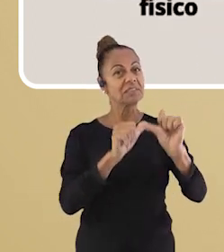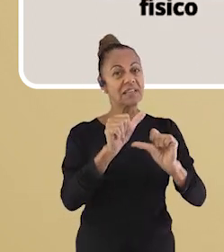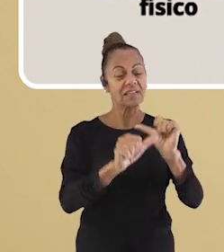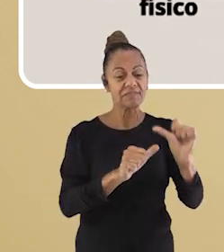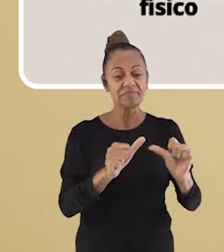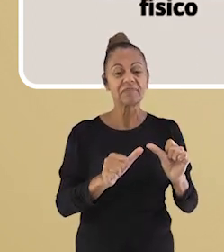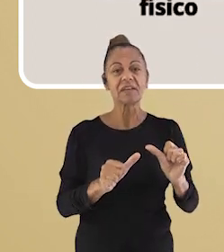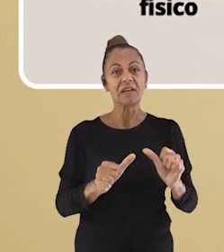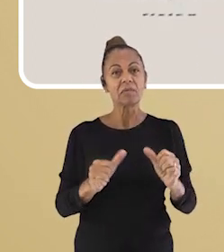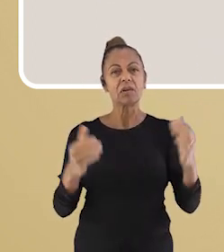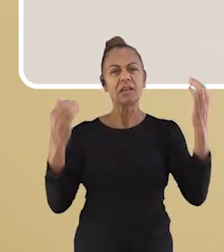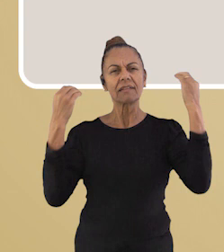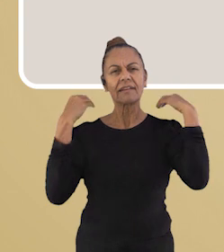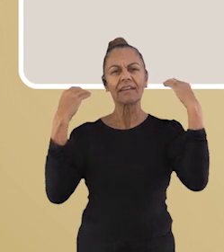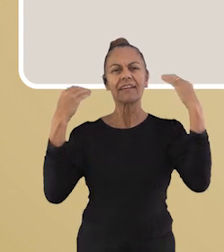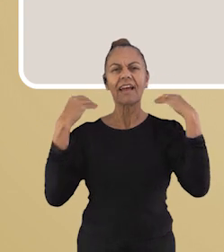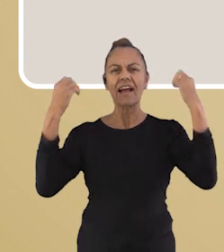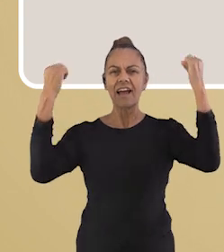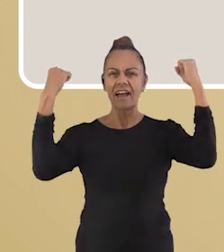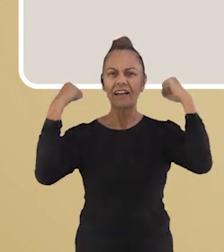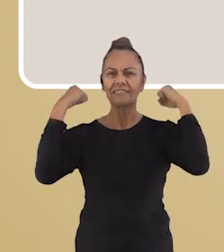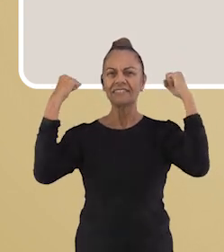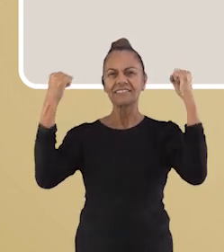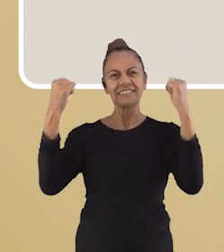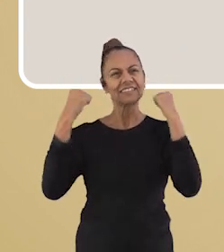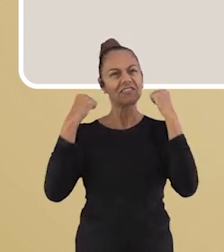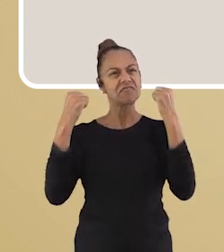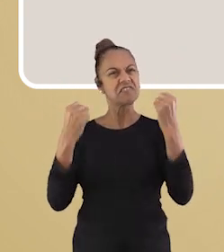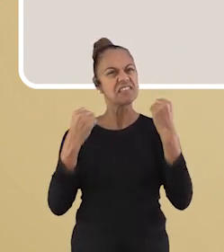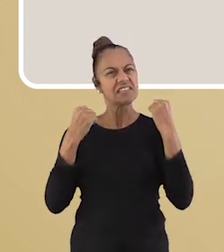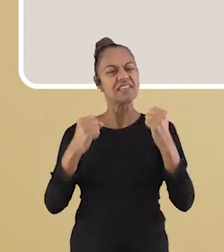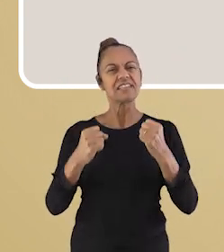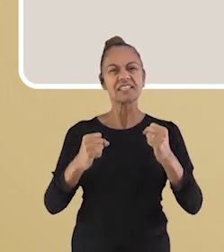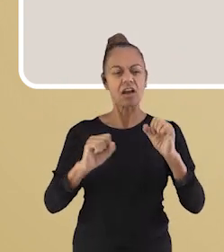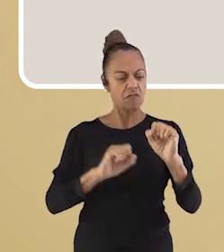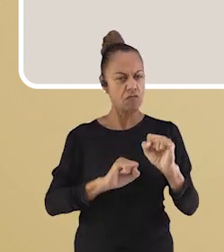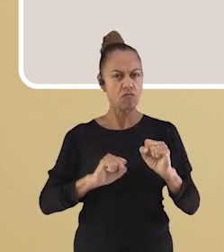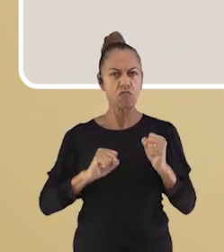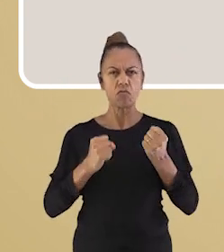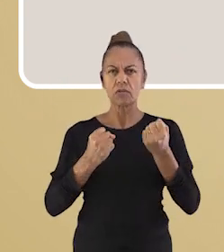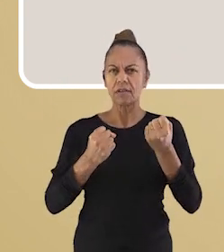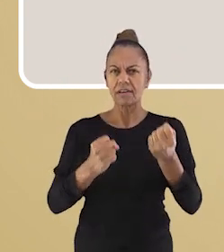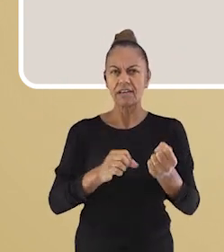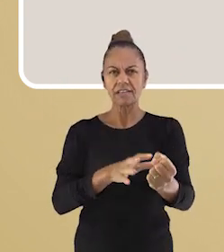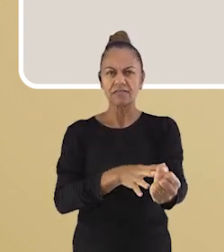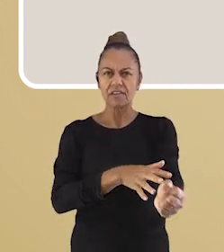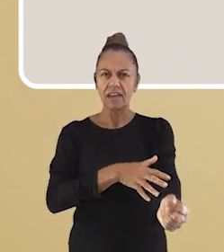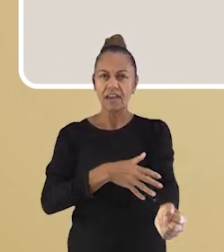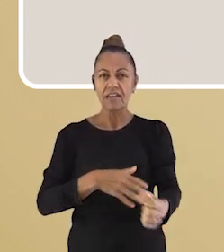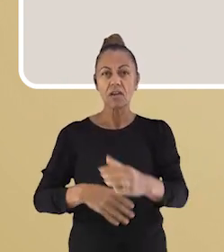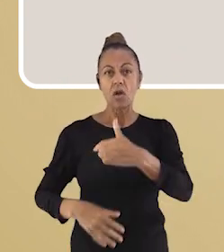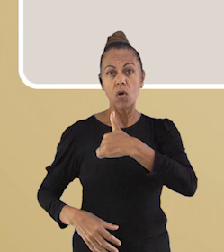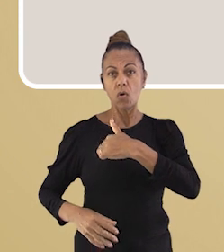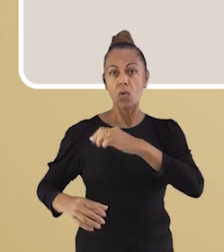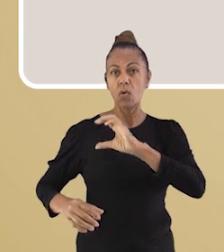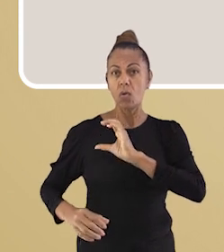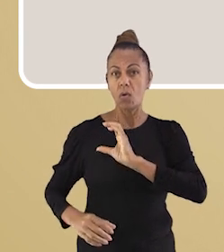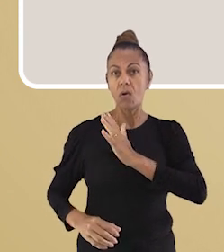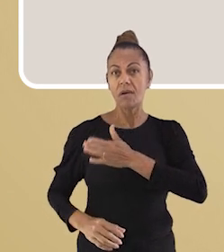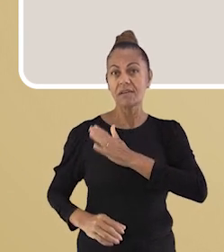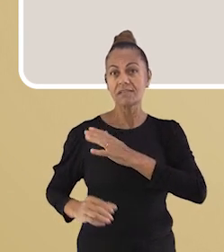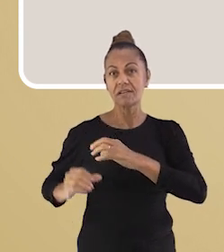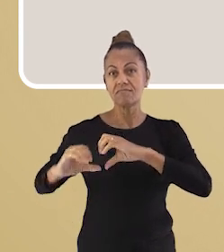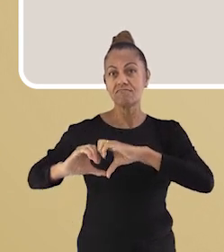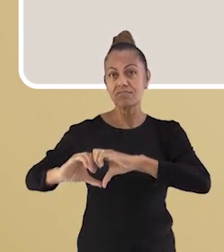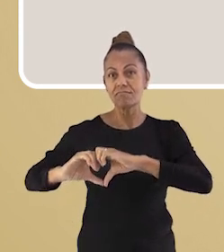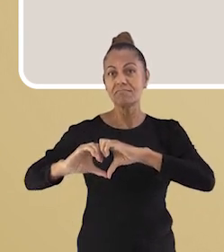hábitos. Siga o exemplo de quem já percebeu que treinar regularmente só faz bem. A prática regular de atividade física